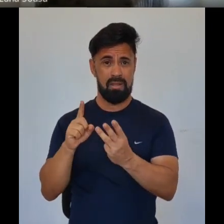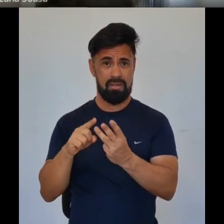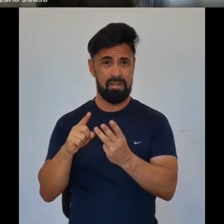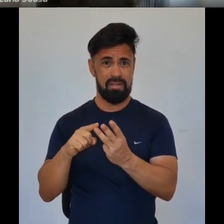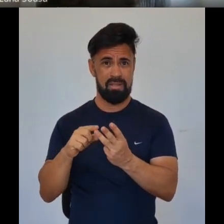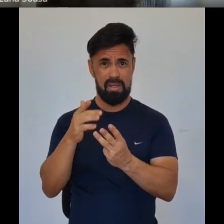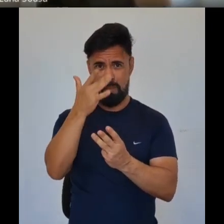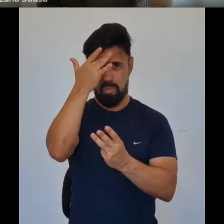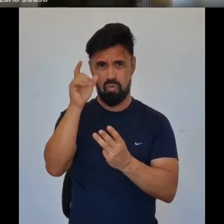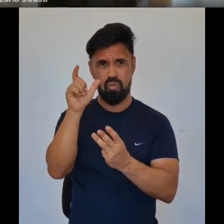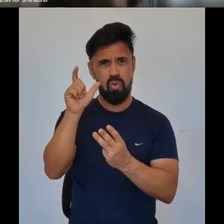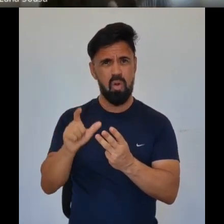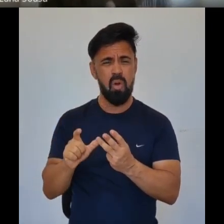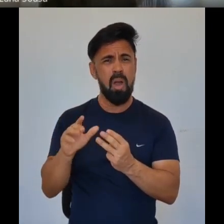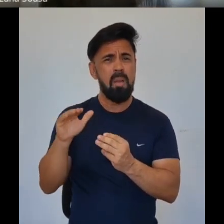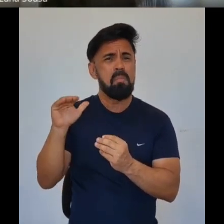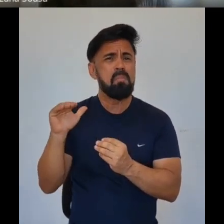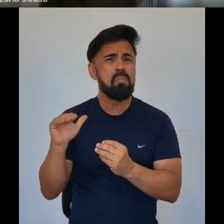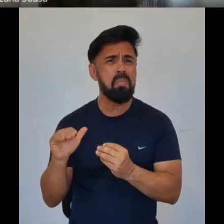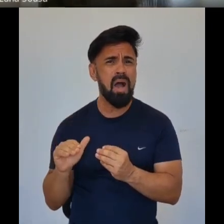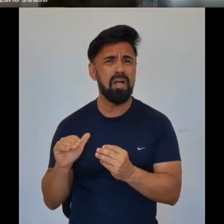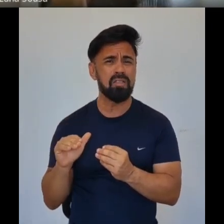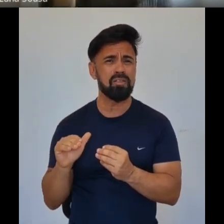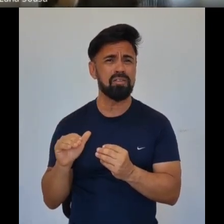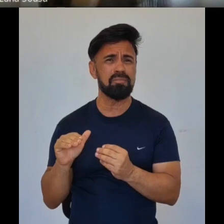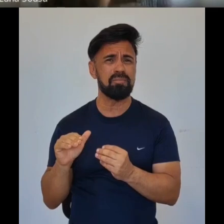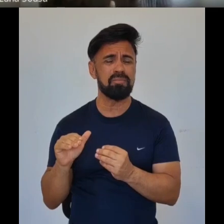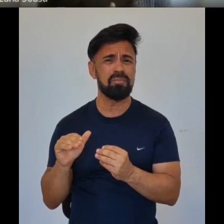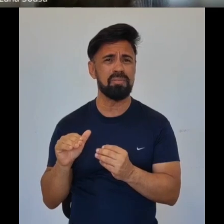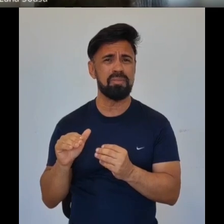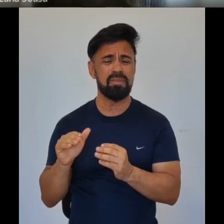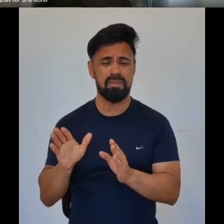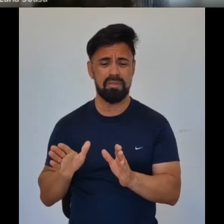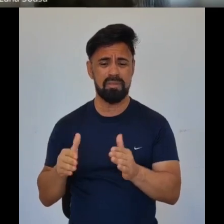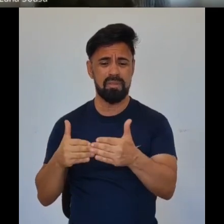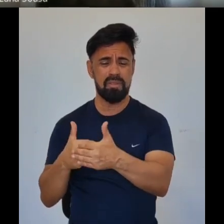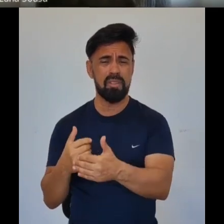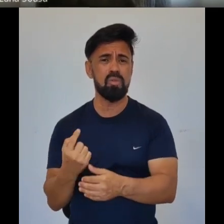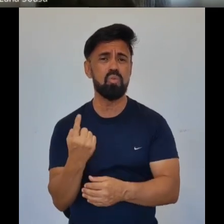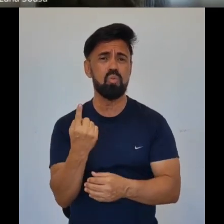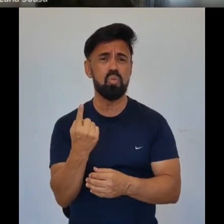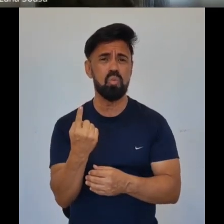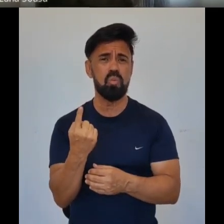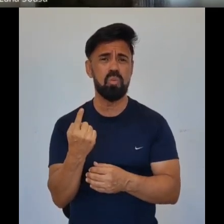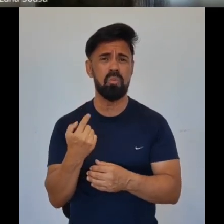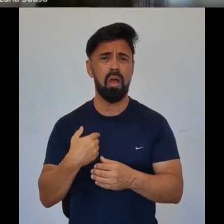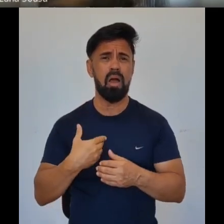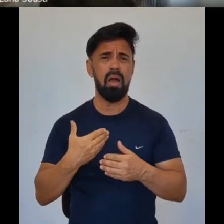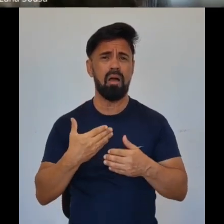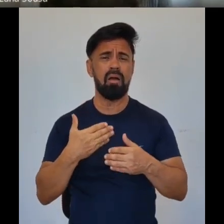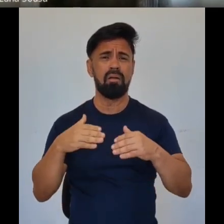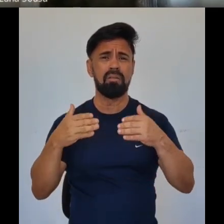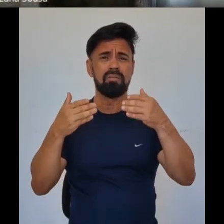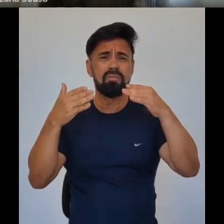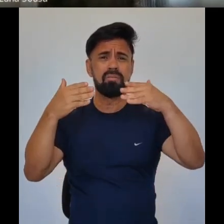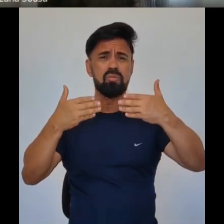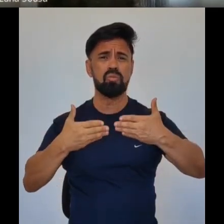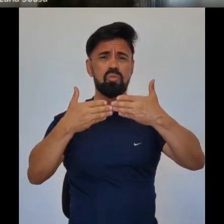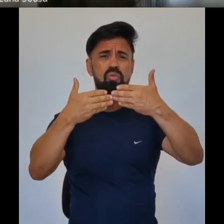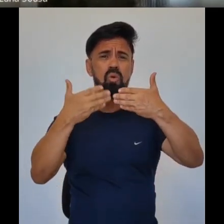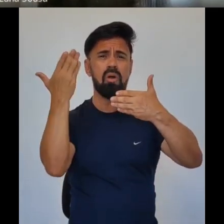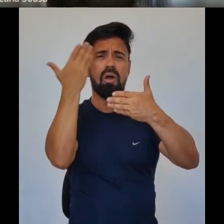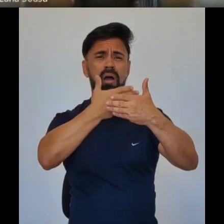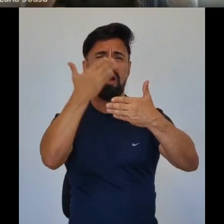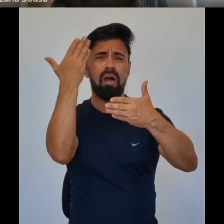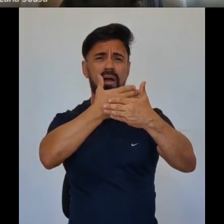terceira pessoa é bastante baixa e, utilizando somente esse caixote de madeira, ela não consegue assistir ao